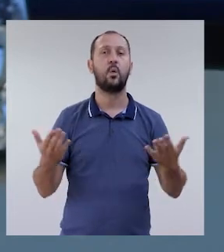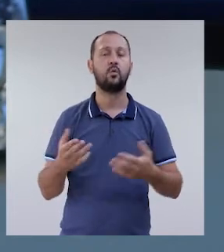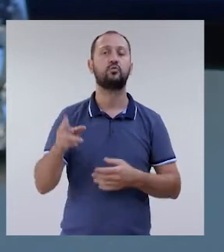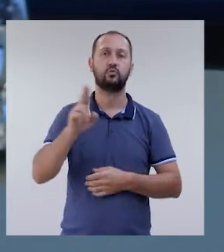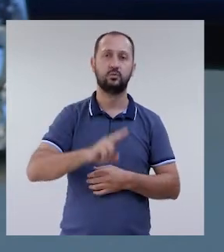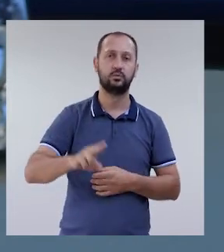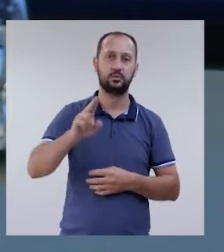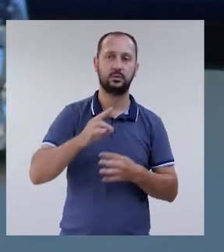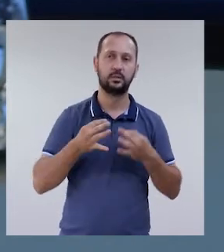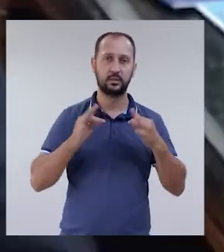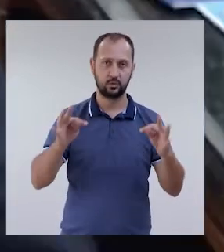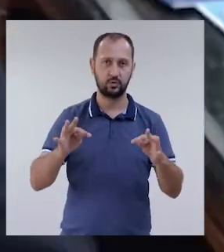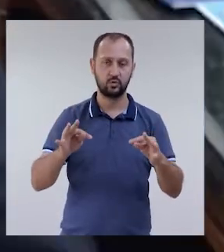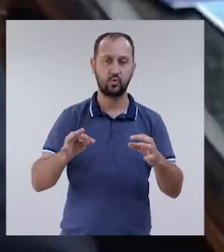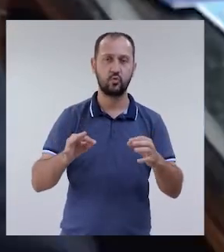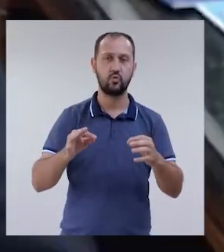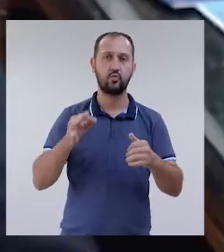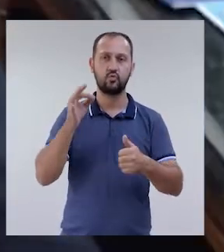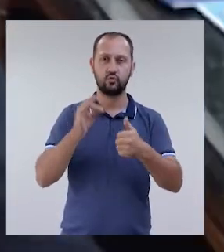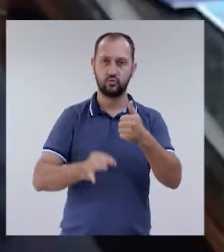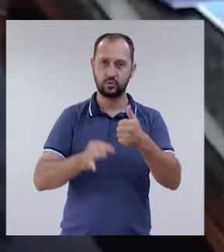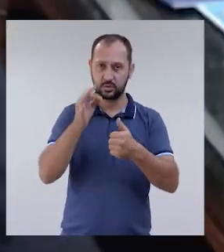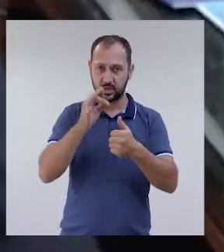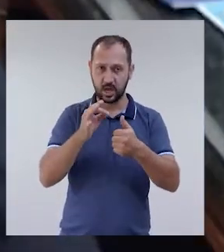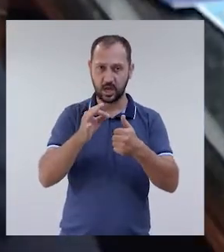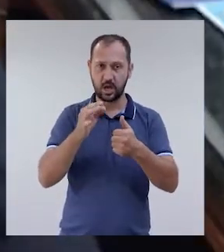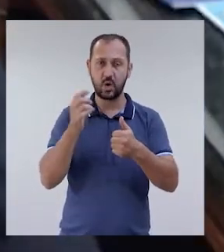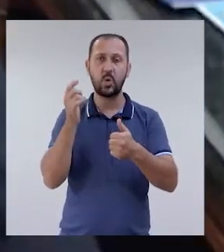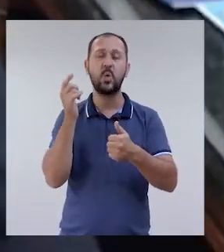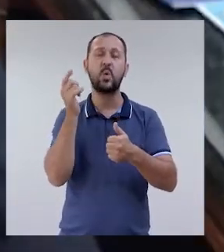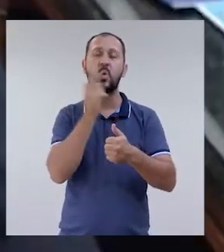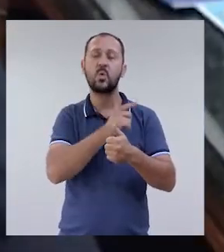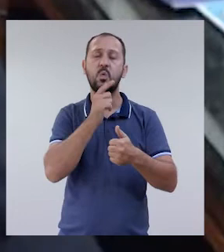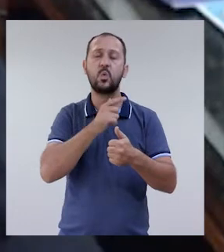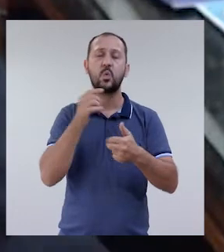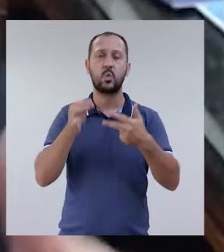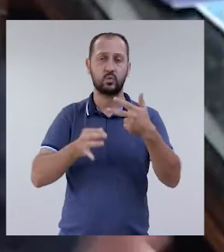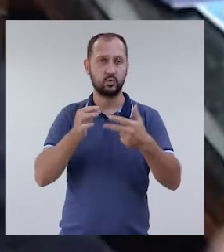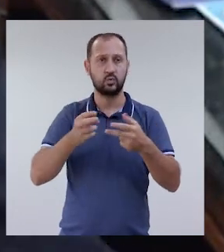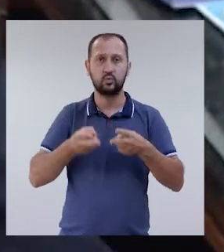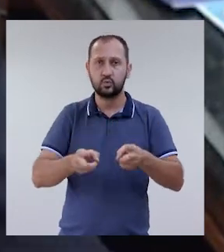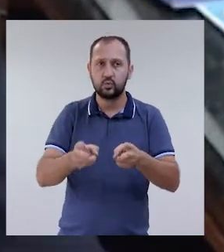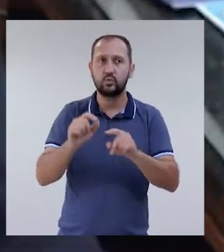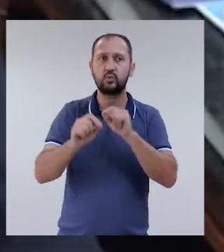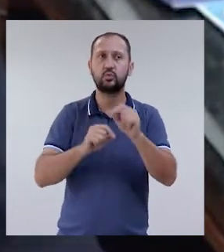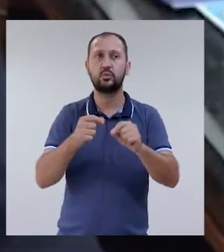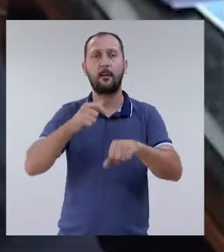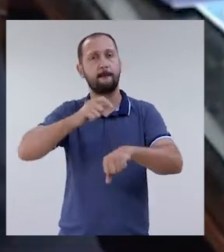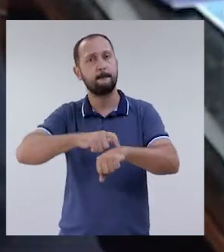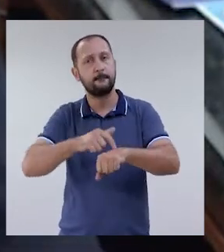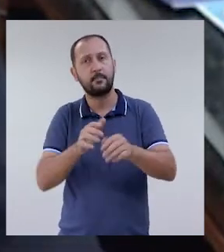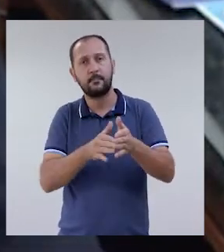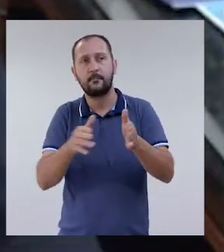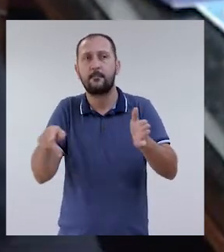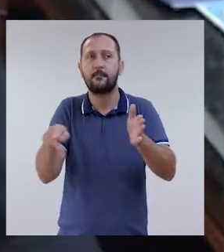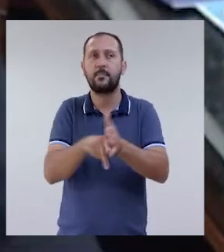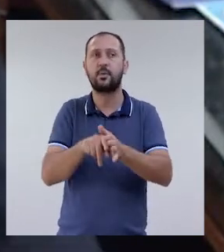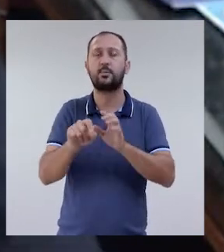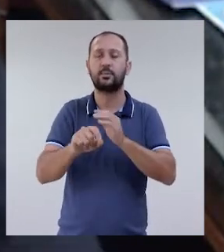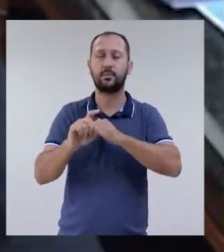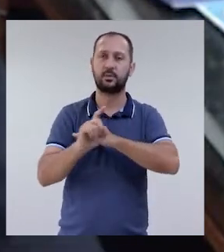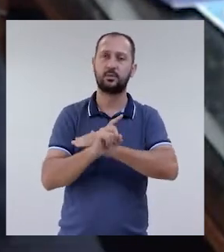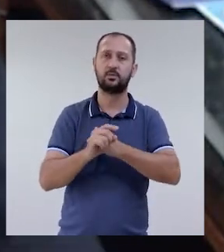essa tecnologia, o Poder Judiciário pôde realmente dar continuidade ao seu